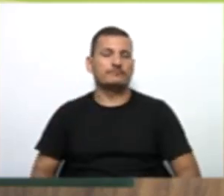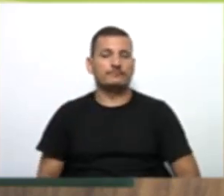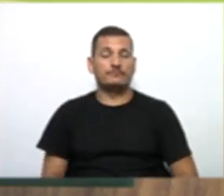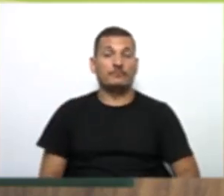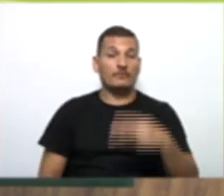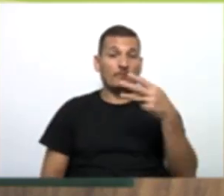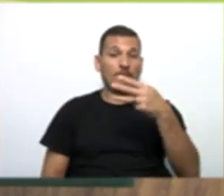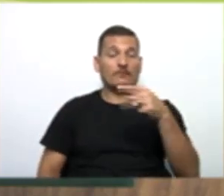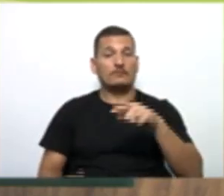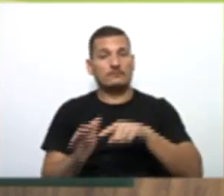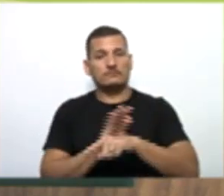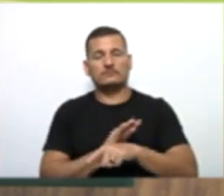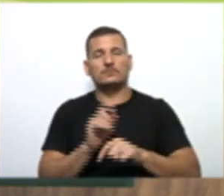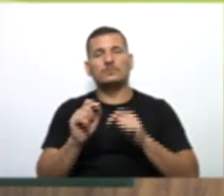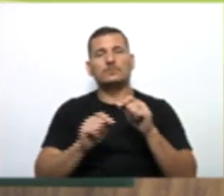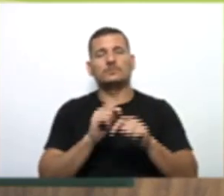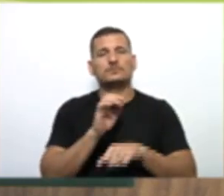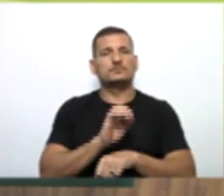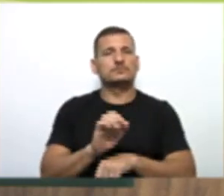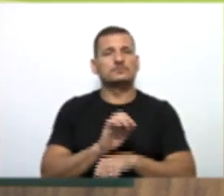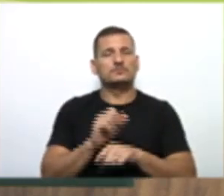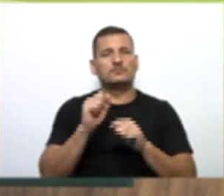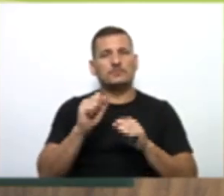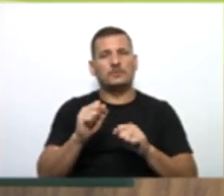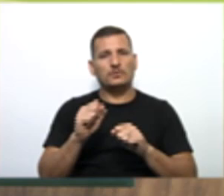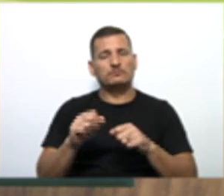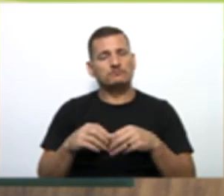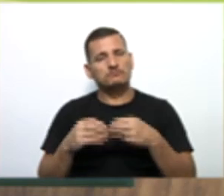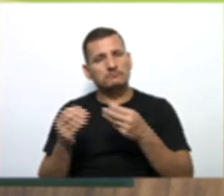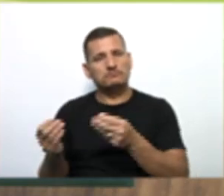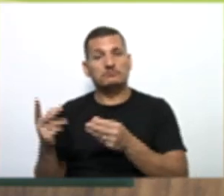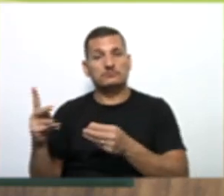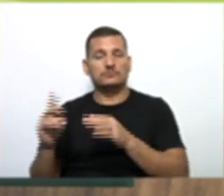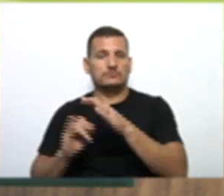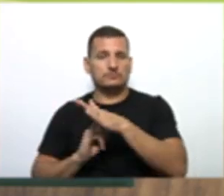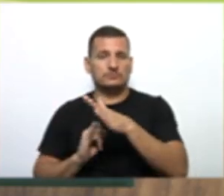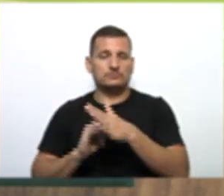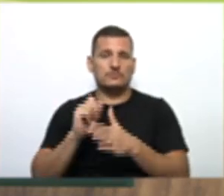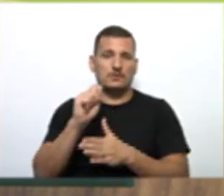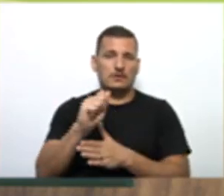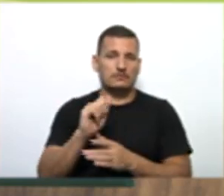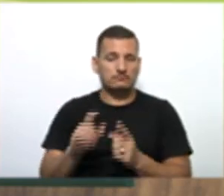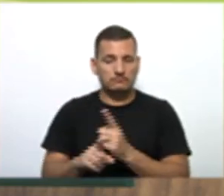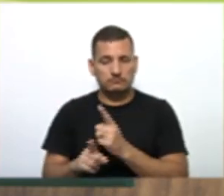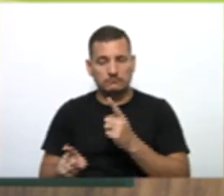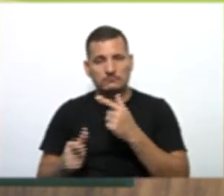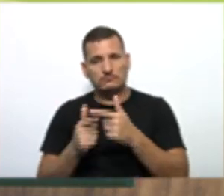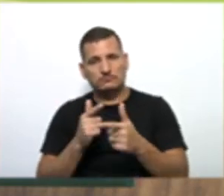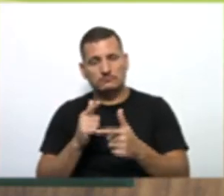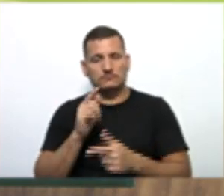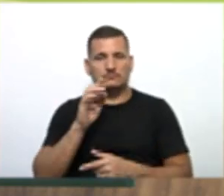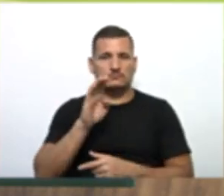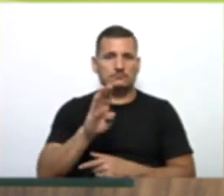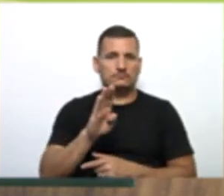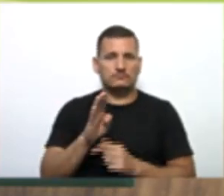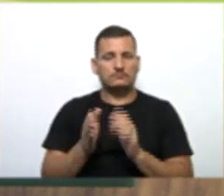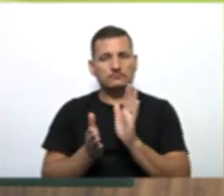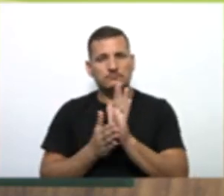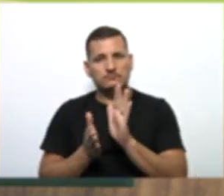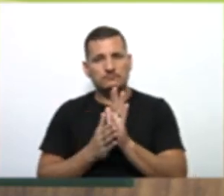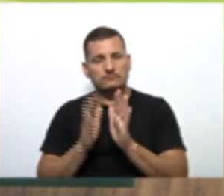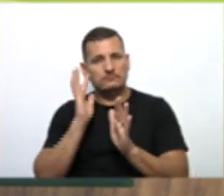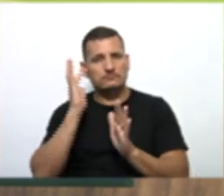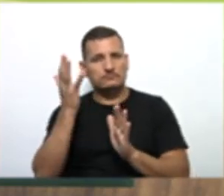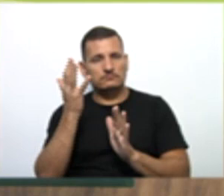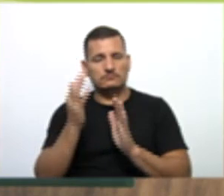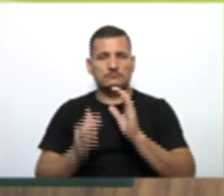que um estagiário pode oferecer à sua instituição? Resposta A: detectar problemas. B: promover